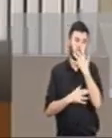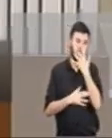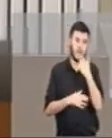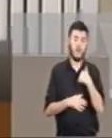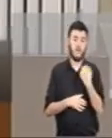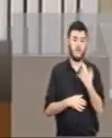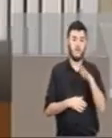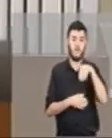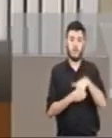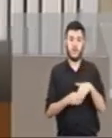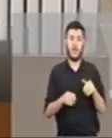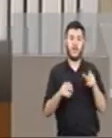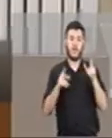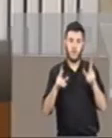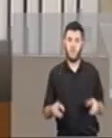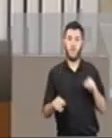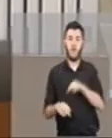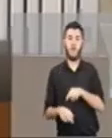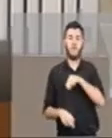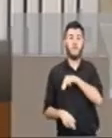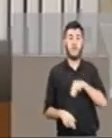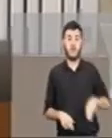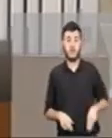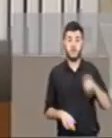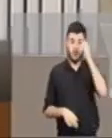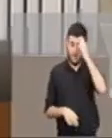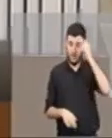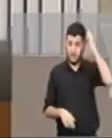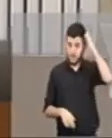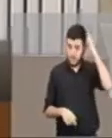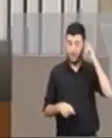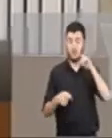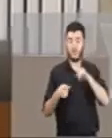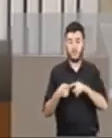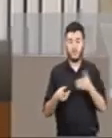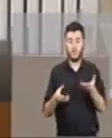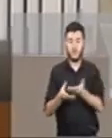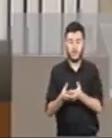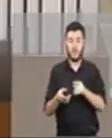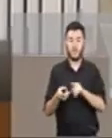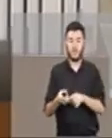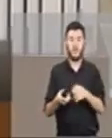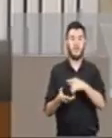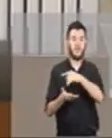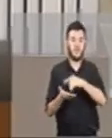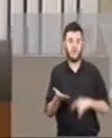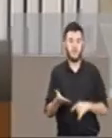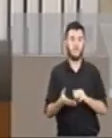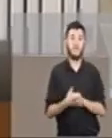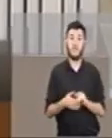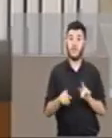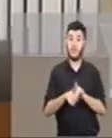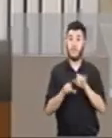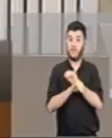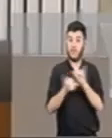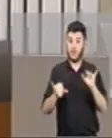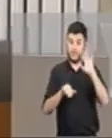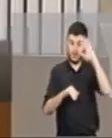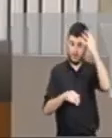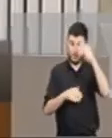na reclamação quanto na cautelar. E proclamo o resultado.